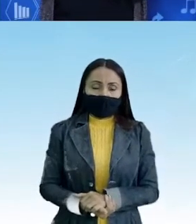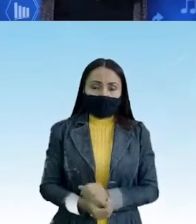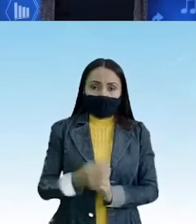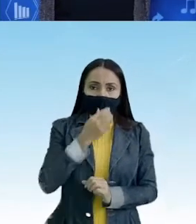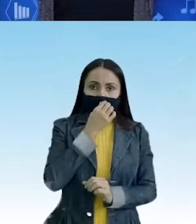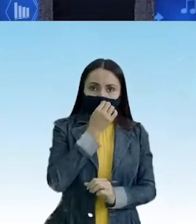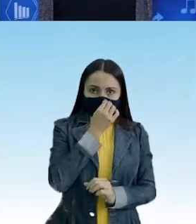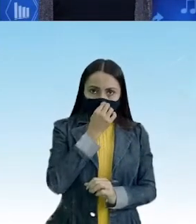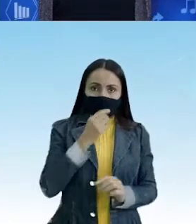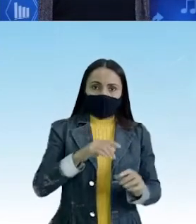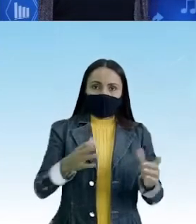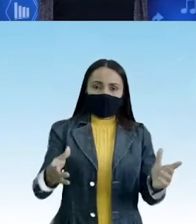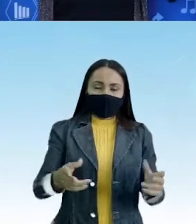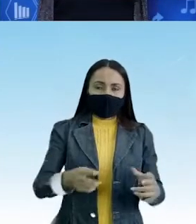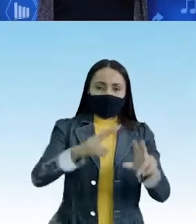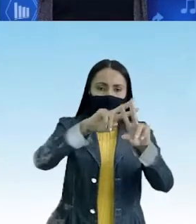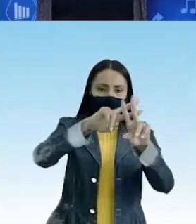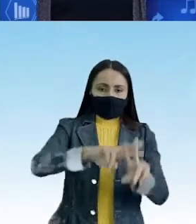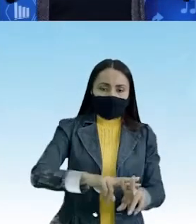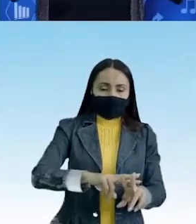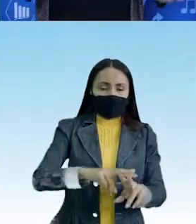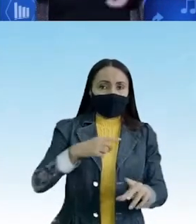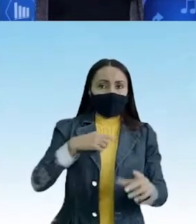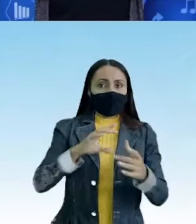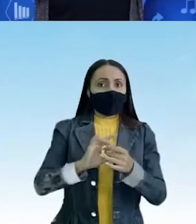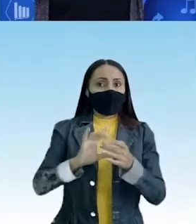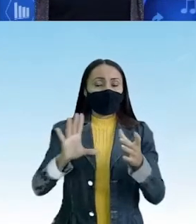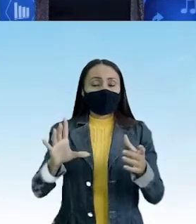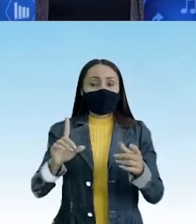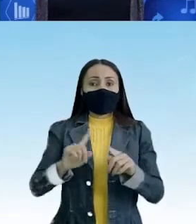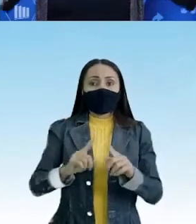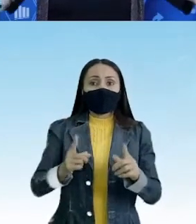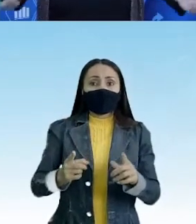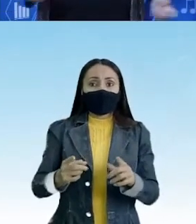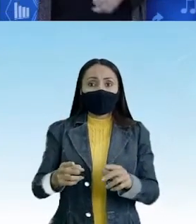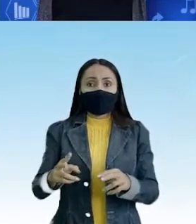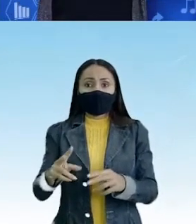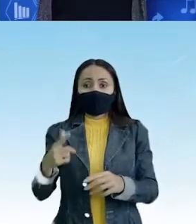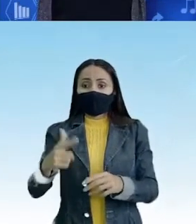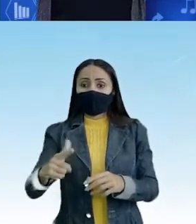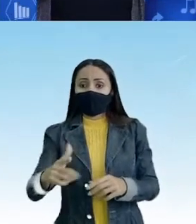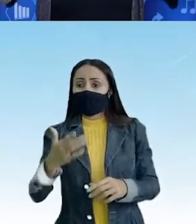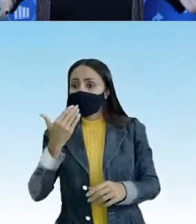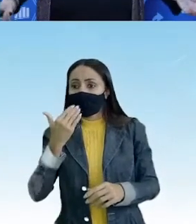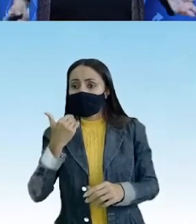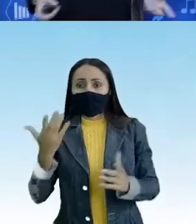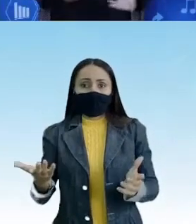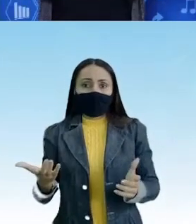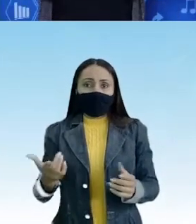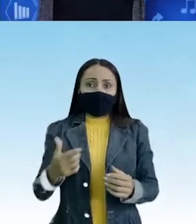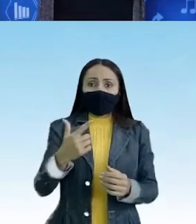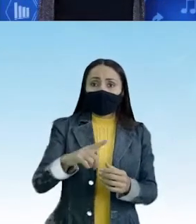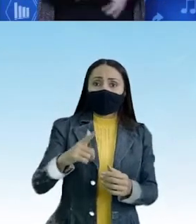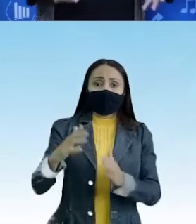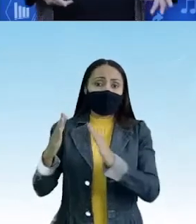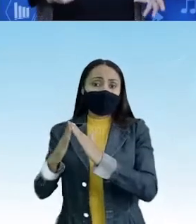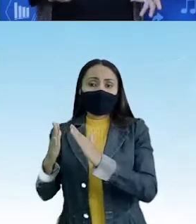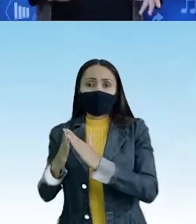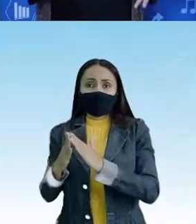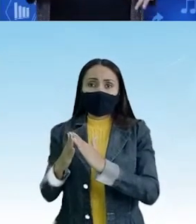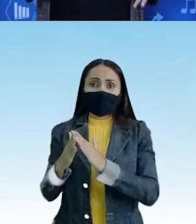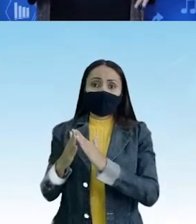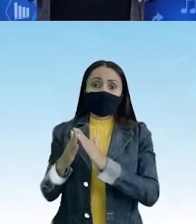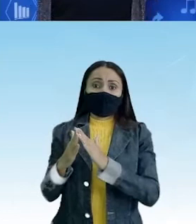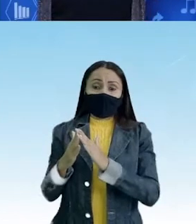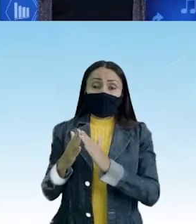senzala, estou liberto, mas entrei numa prisão de não ter o que comer, não ter onde morar. Então, ficou muito